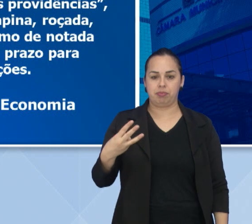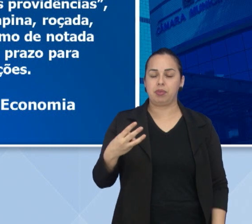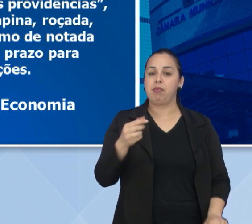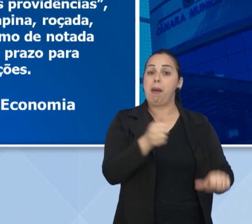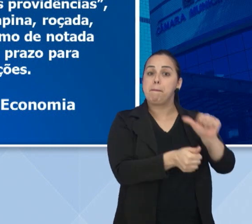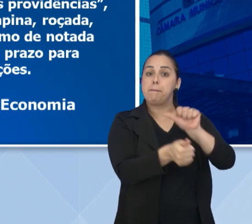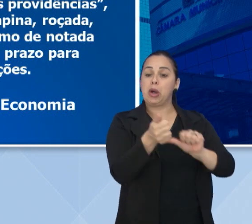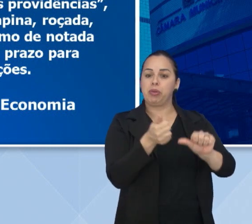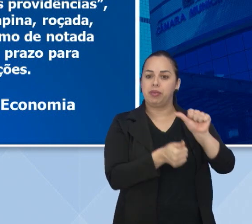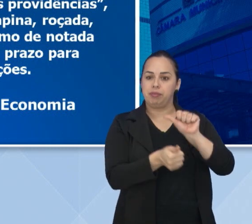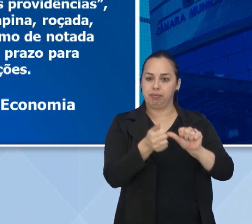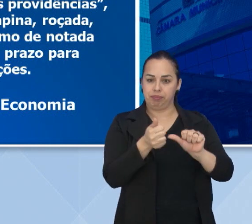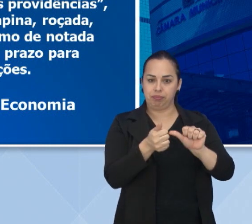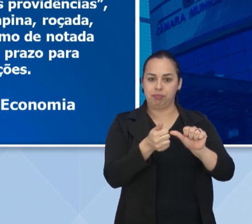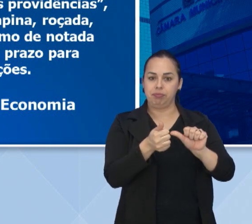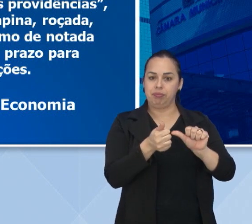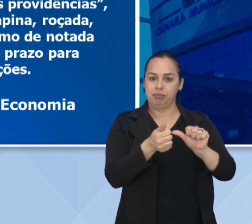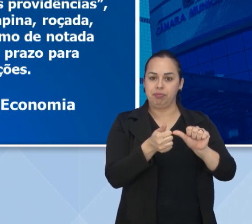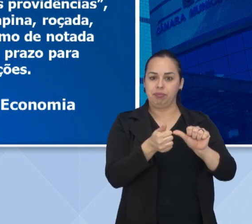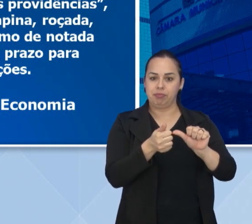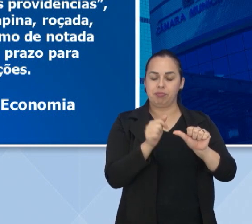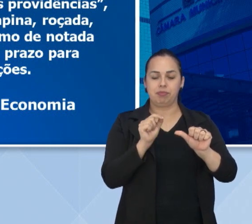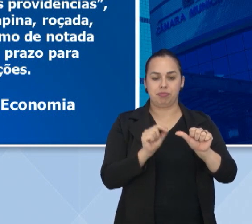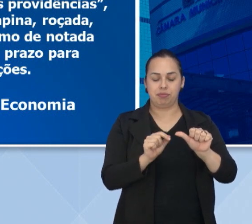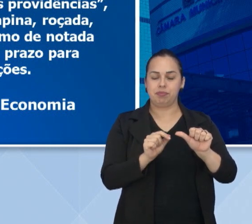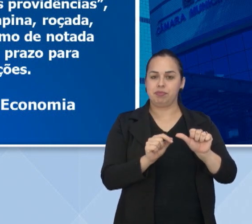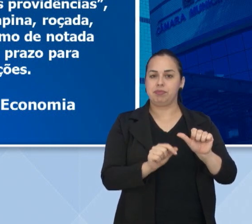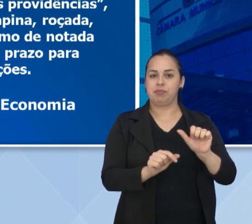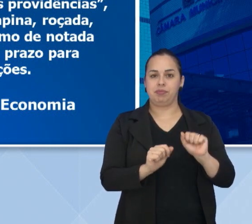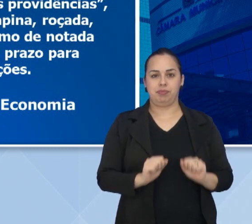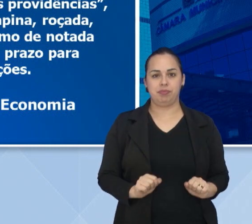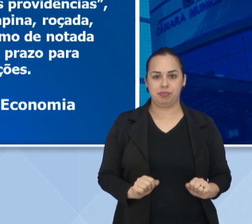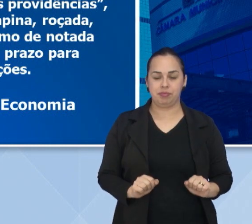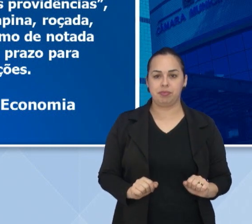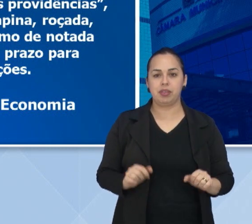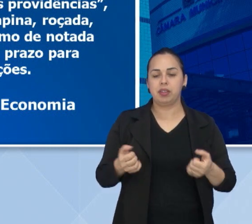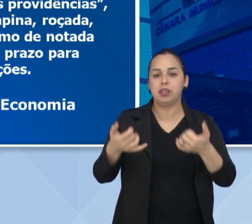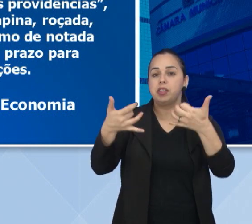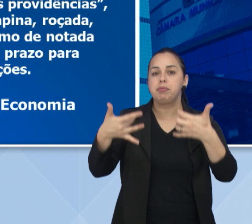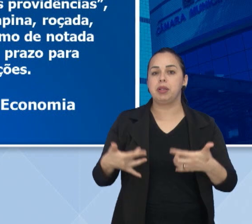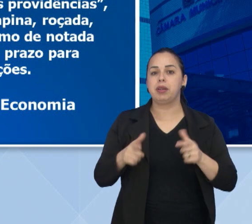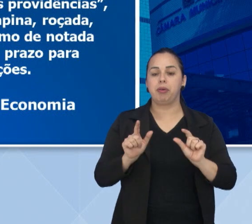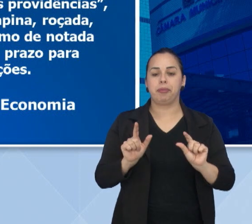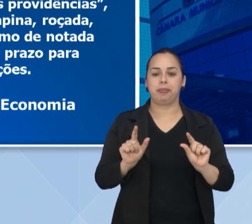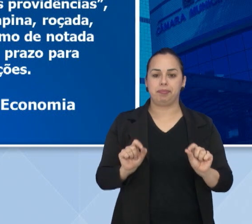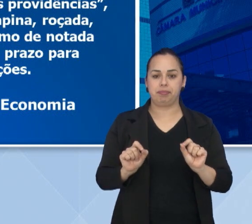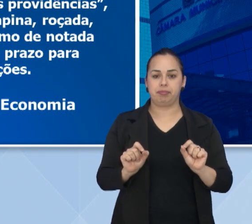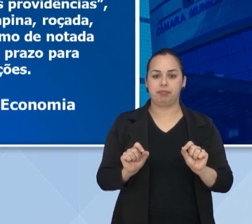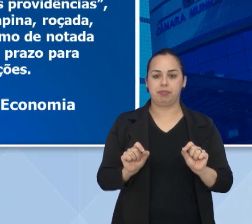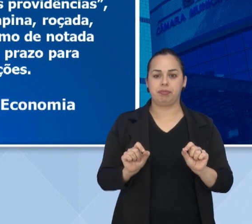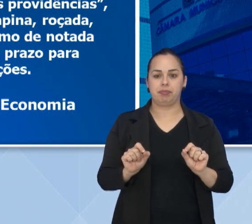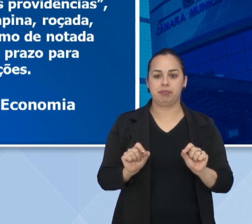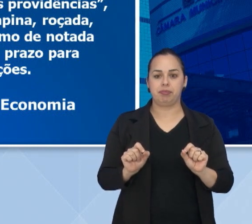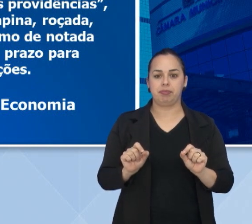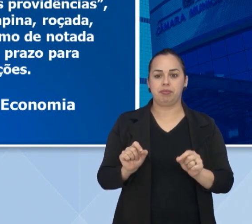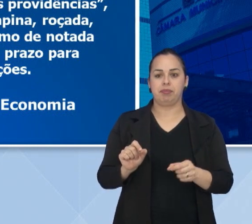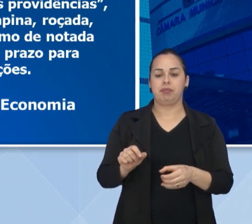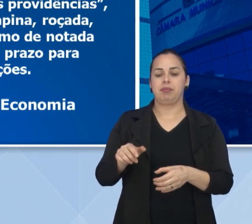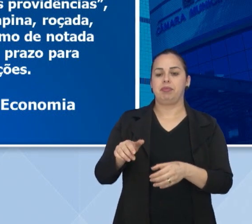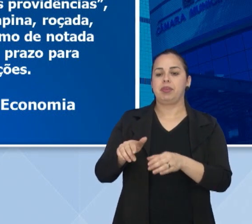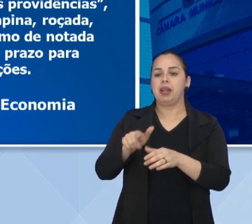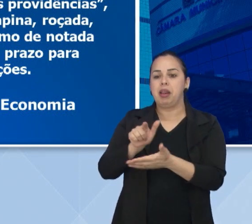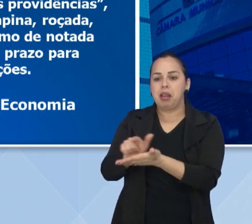Altera a lei 6354 de 10 de julho de 2003, que dispõe sobre o fechamento,